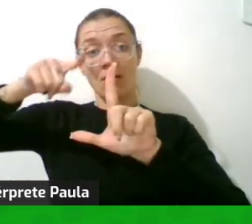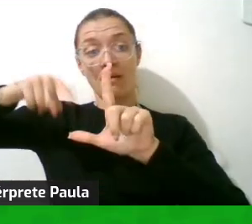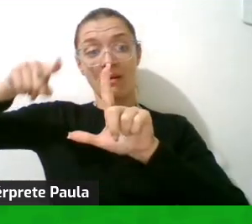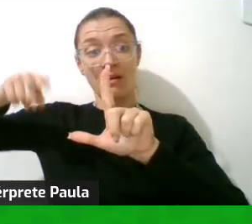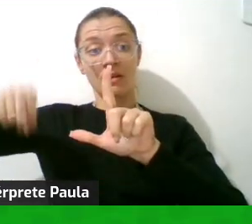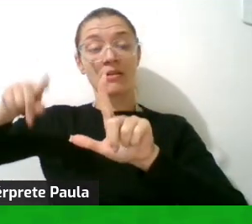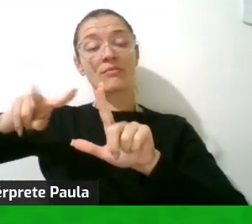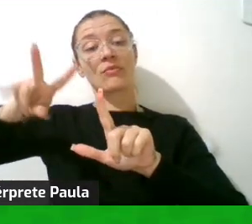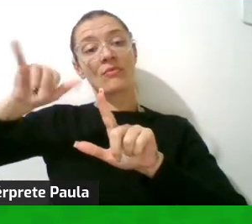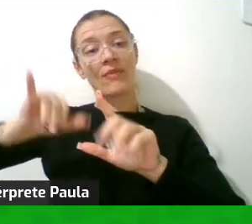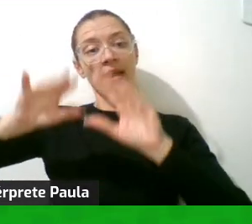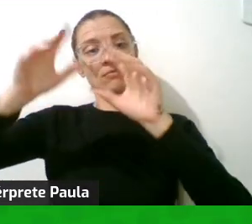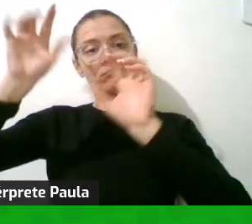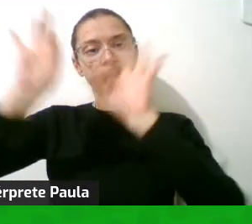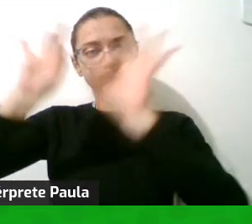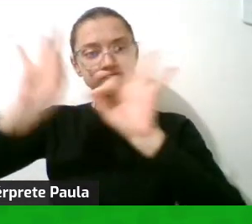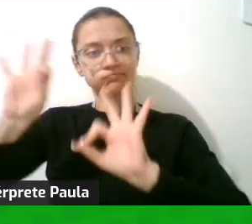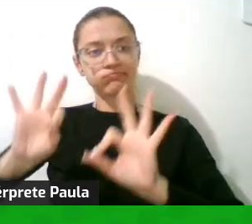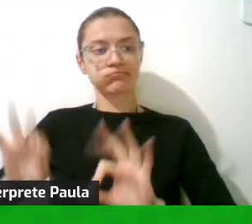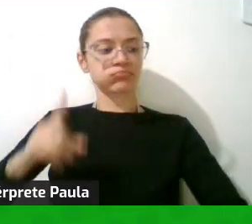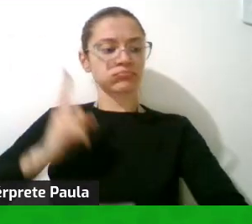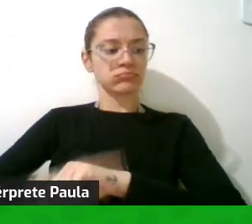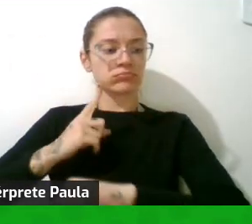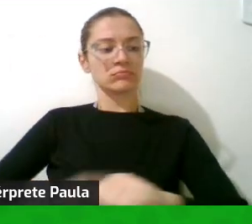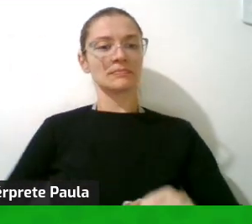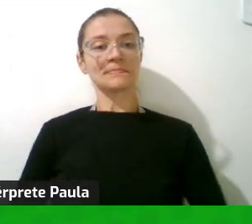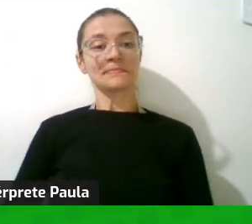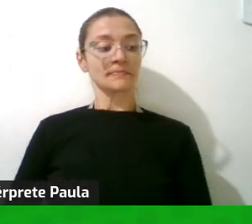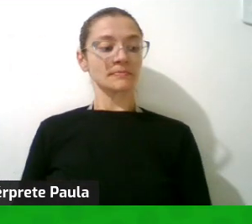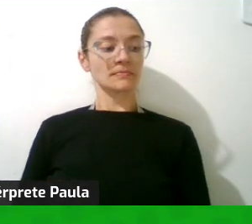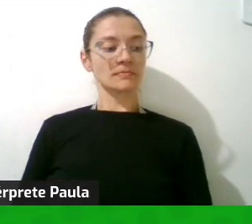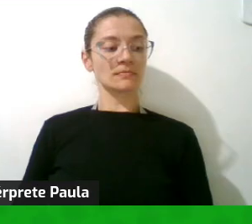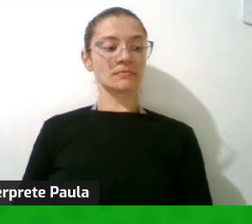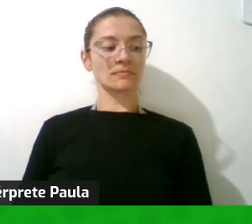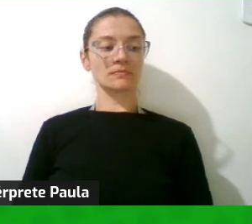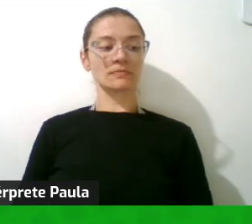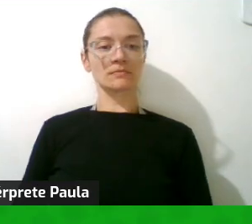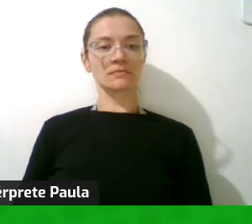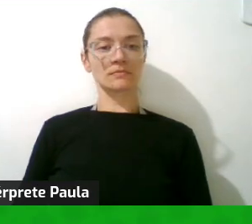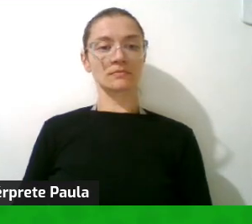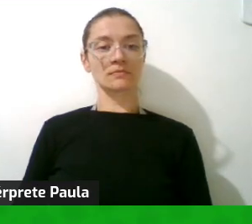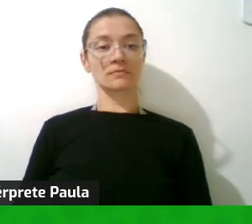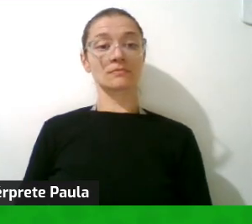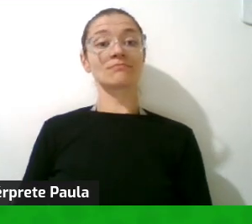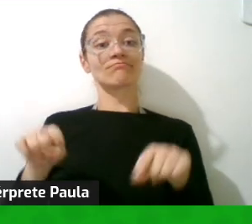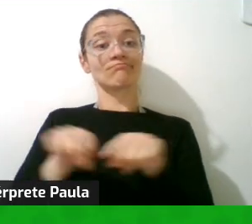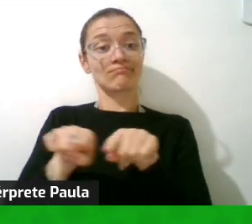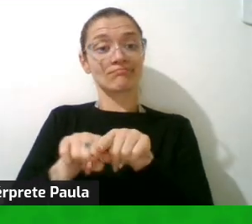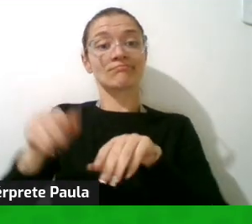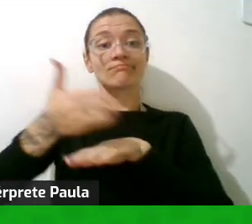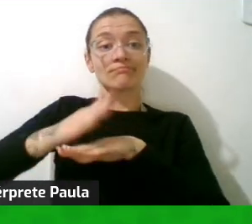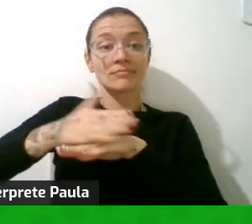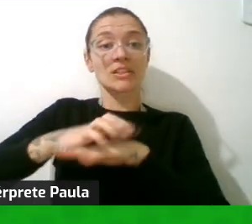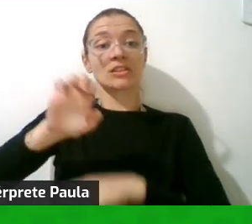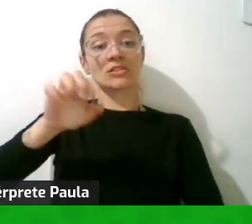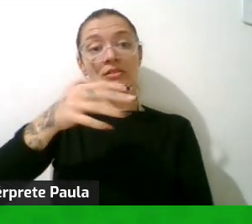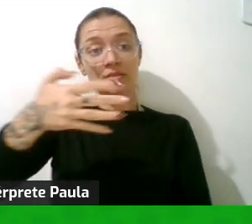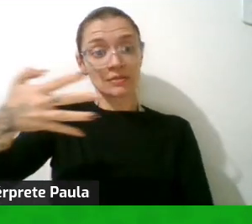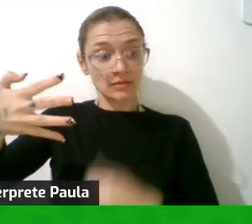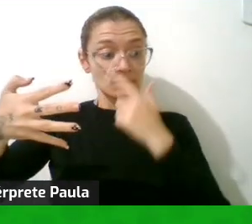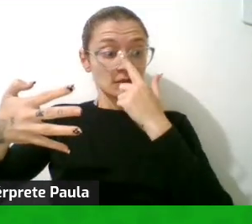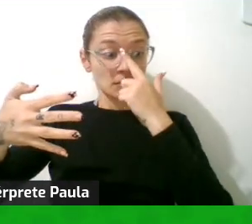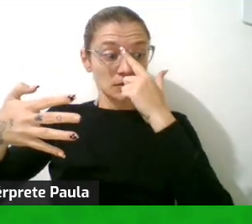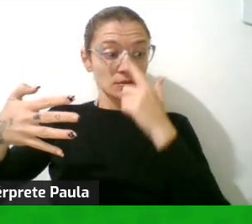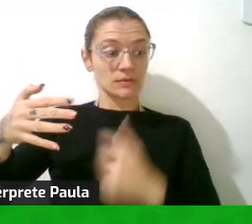o teu panorama ali financeiro na hora, né? E também, além disso, você já vai pegando prática mais no Excel, já vai criando algumas coisas a